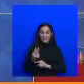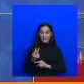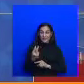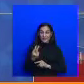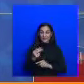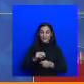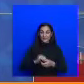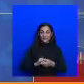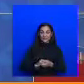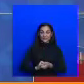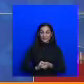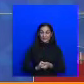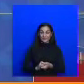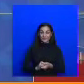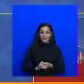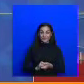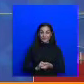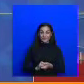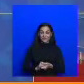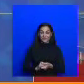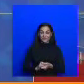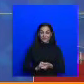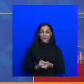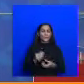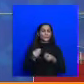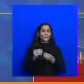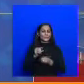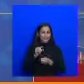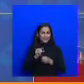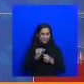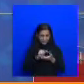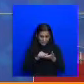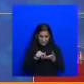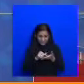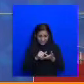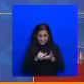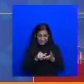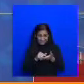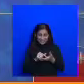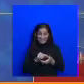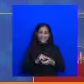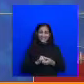Amarela, 92. Como é que você está indo, hein? Está marcando?